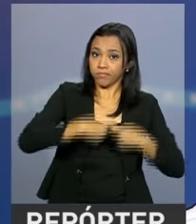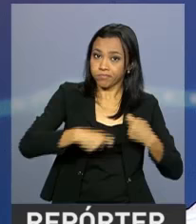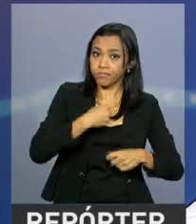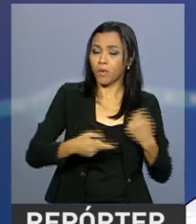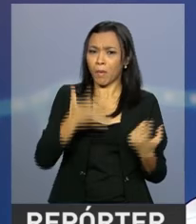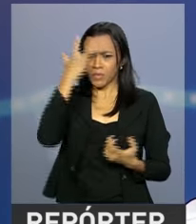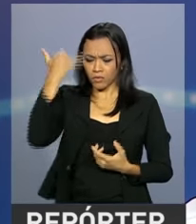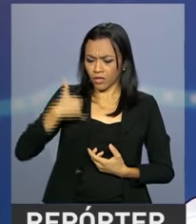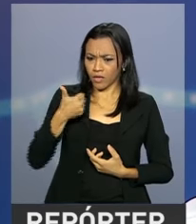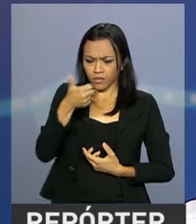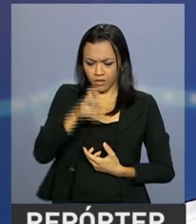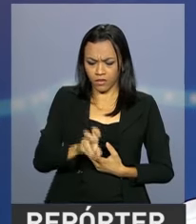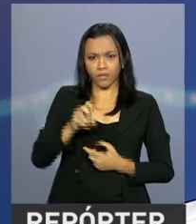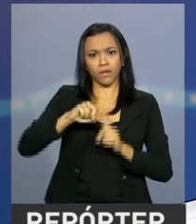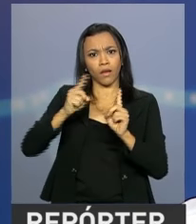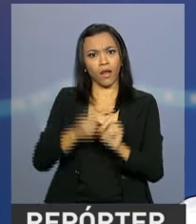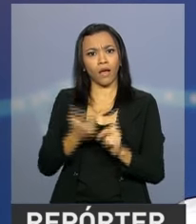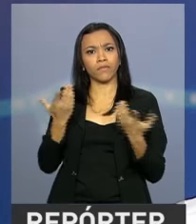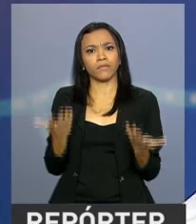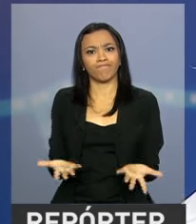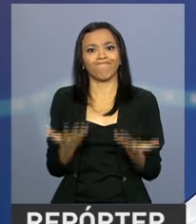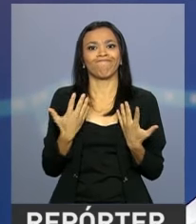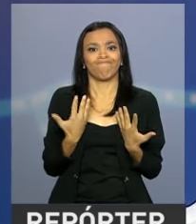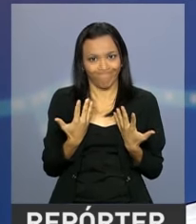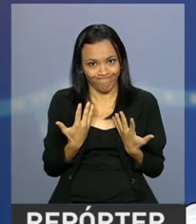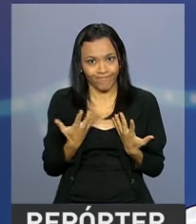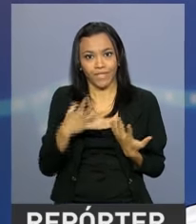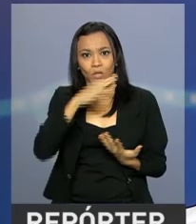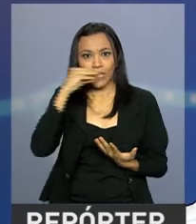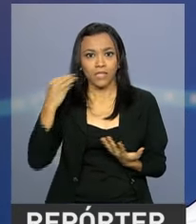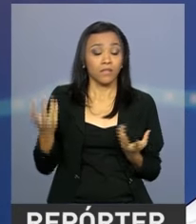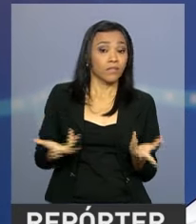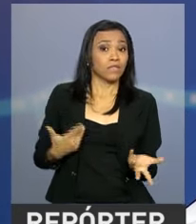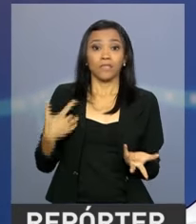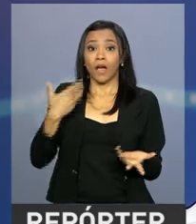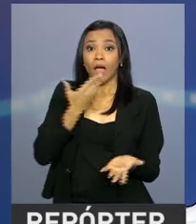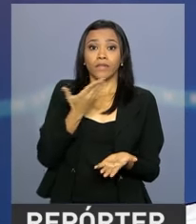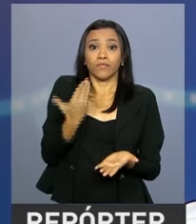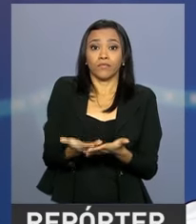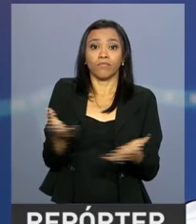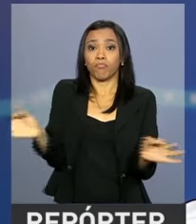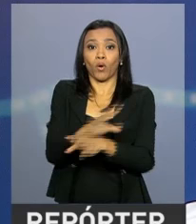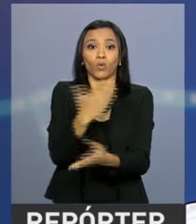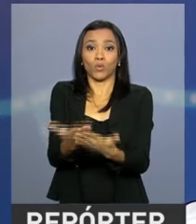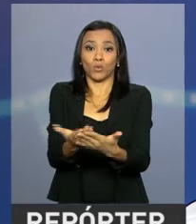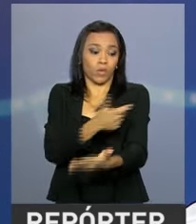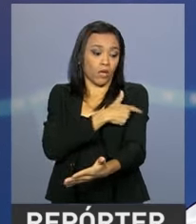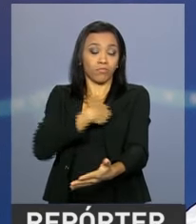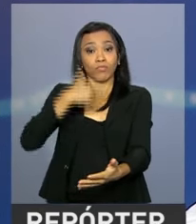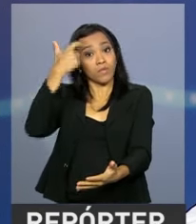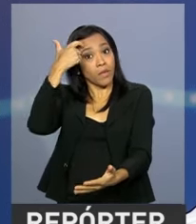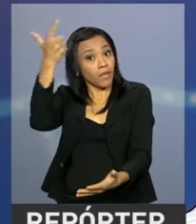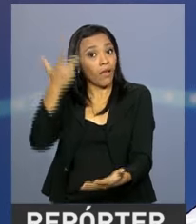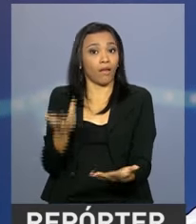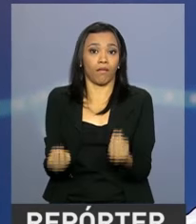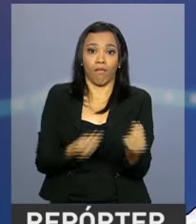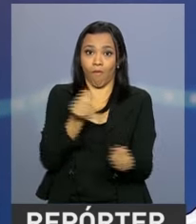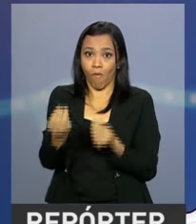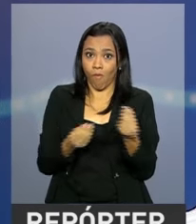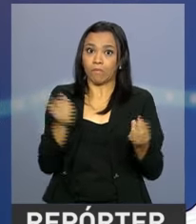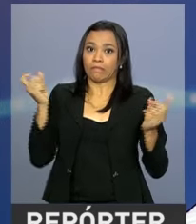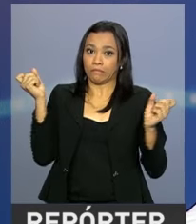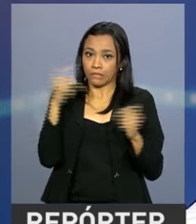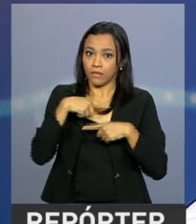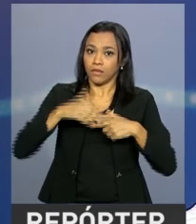15 anos de idade tem uma criança um casal de adolescentes eles nem Terminaram a escola ainda eles não têm ideia do que é o mundo real ainda na vida